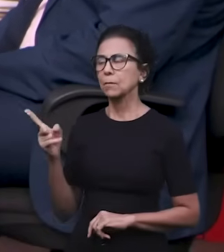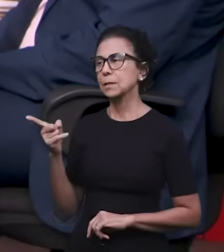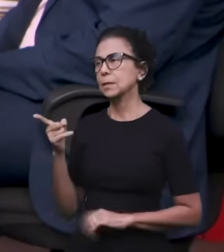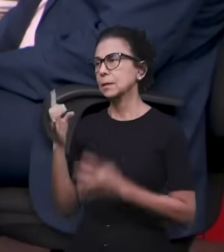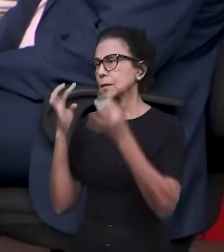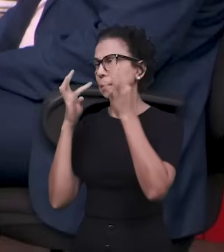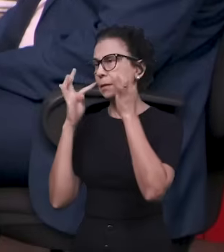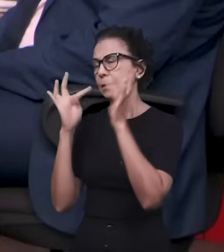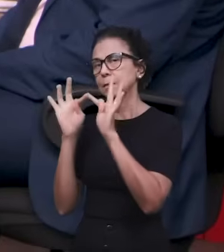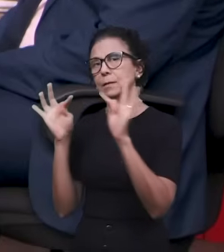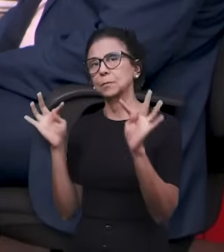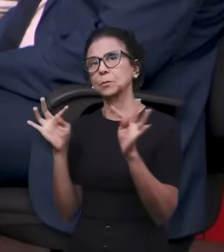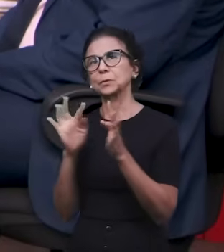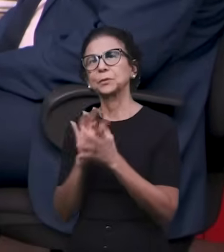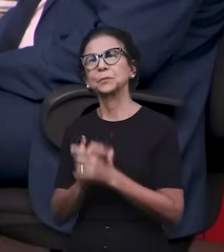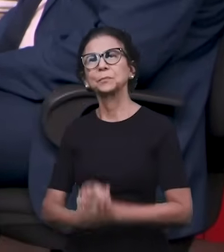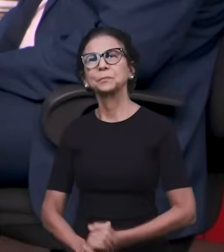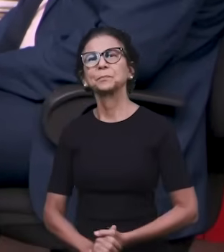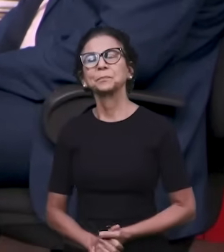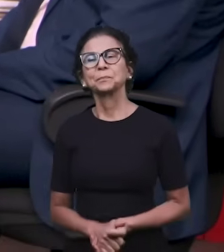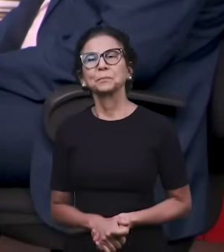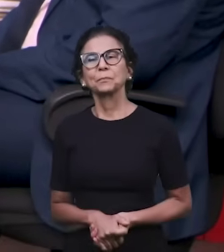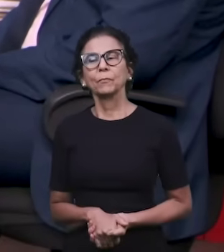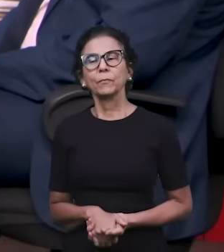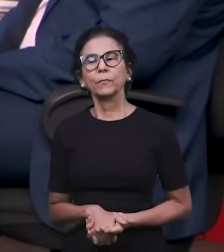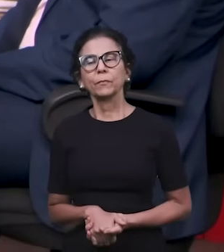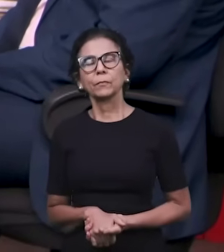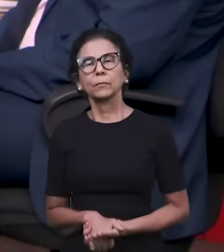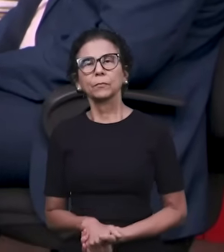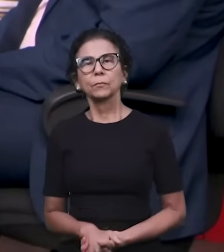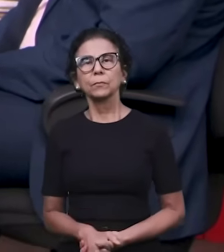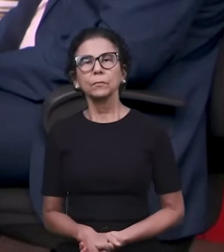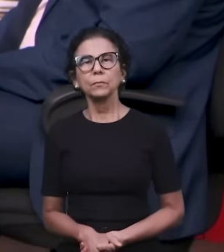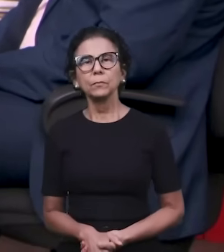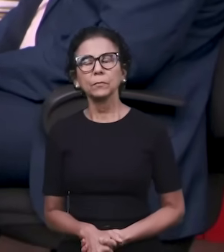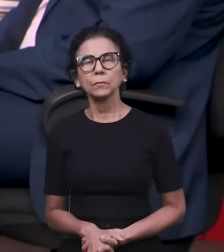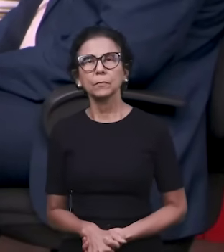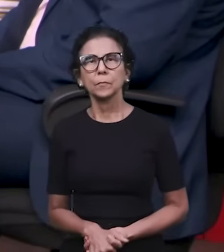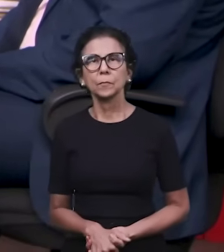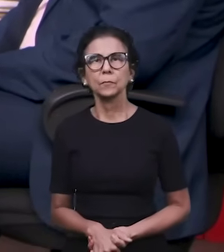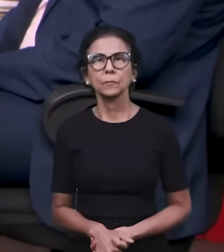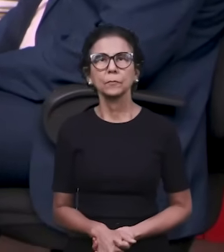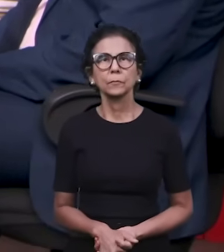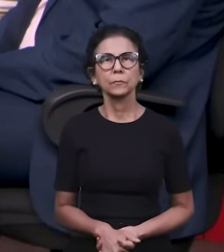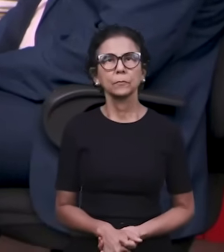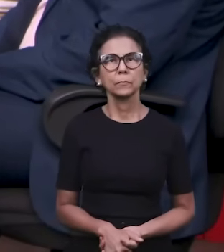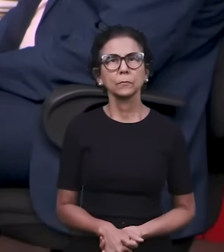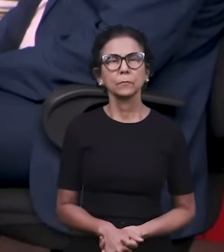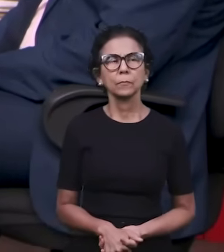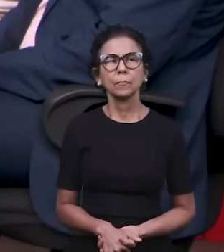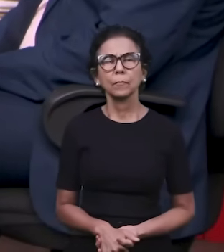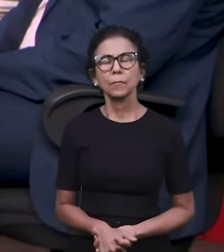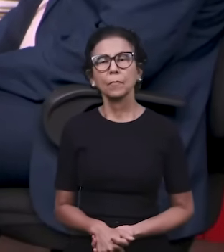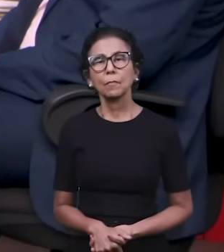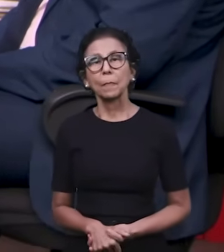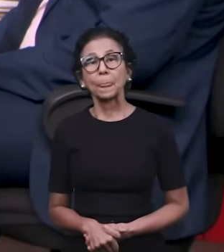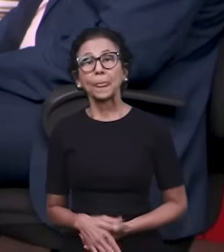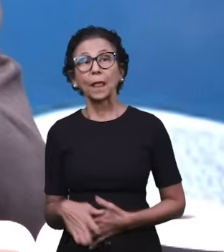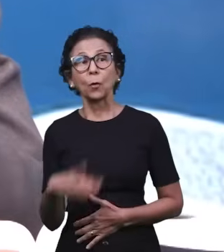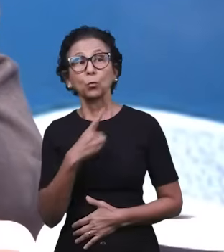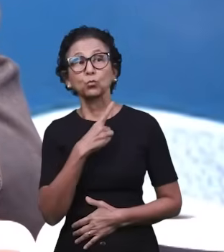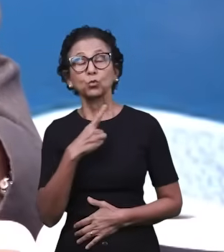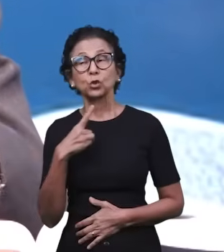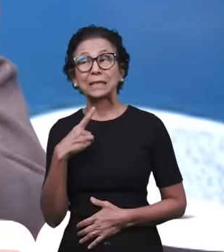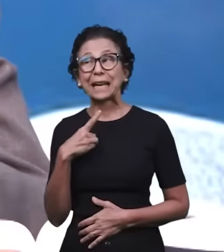ou a sua palavra a respeito de um determinado diácono que tem que tomar uma